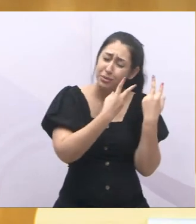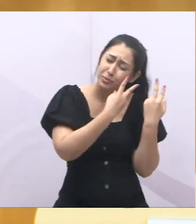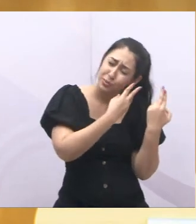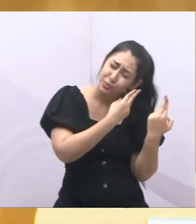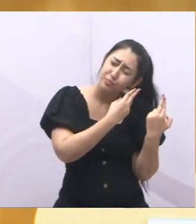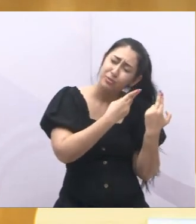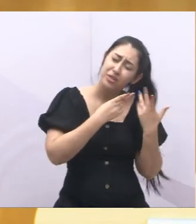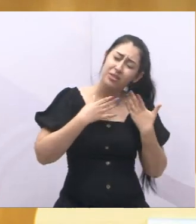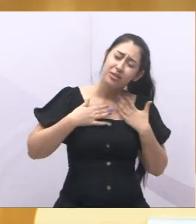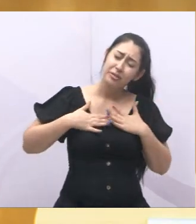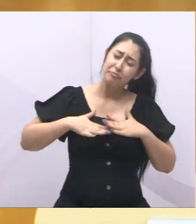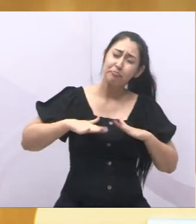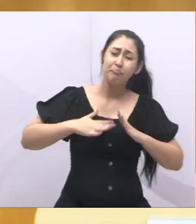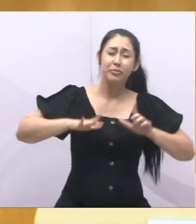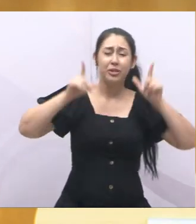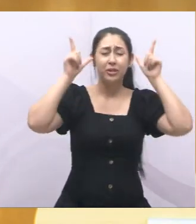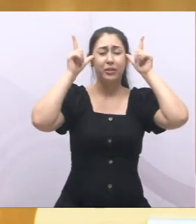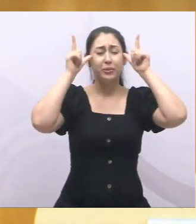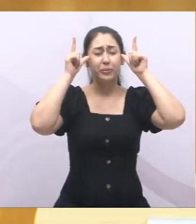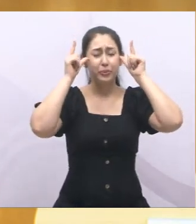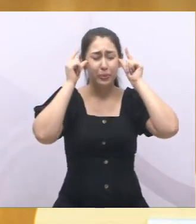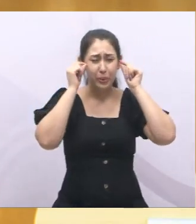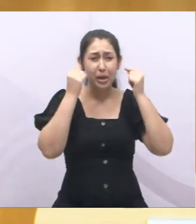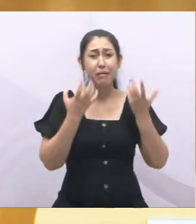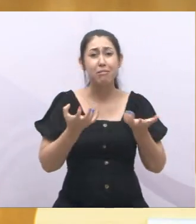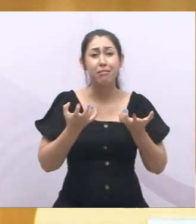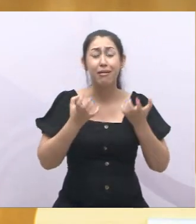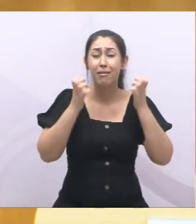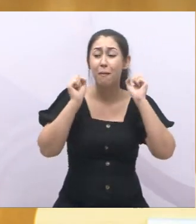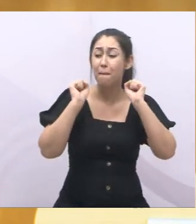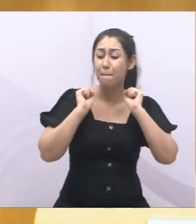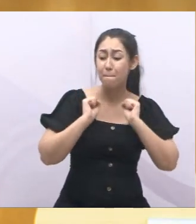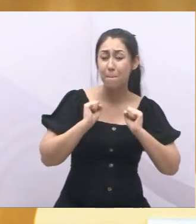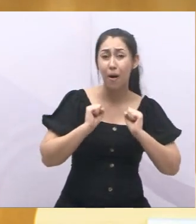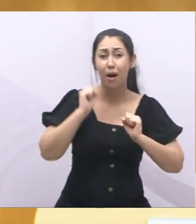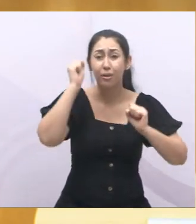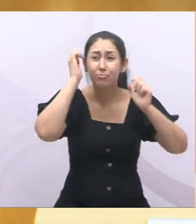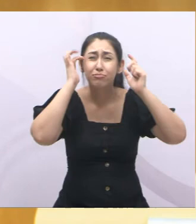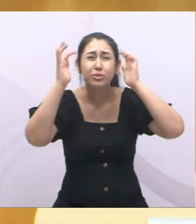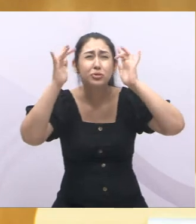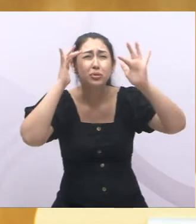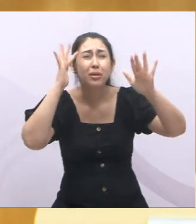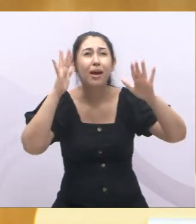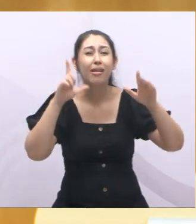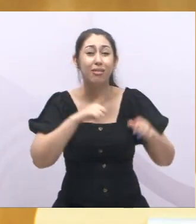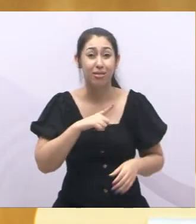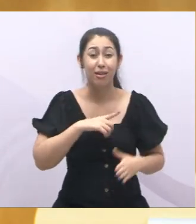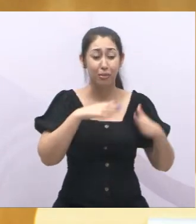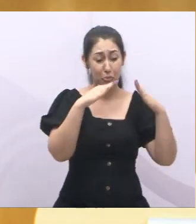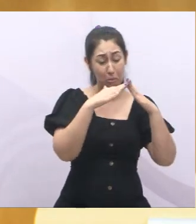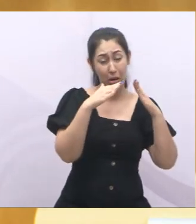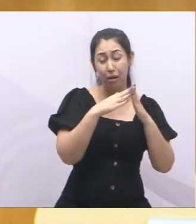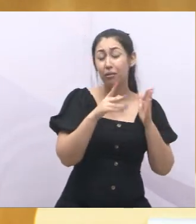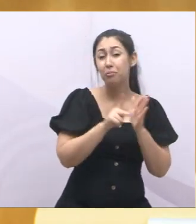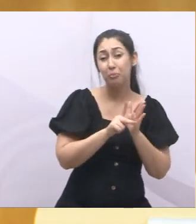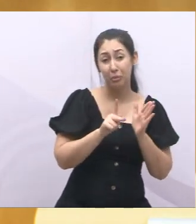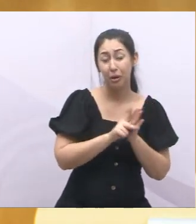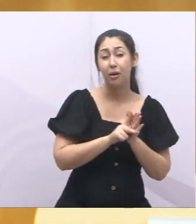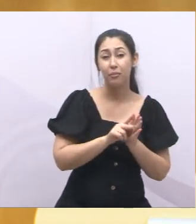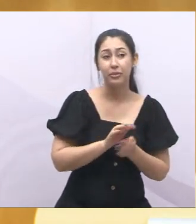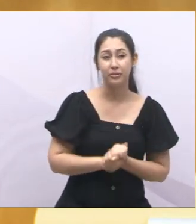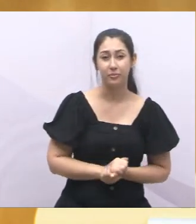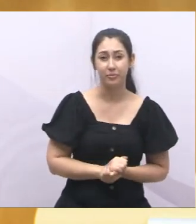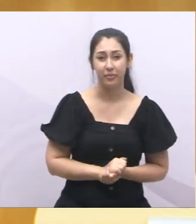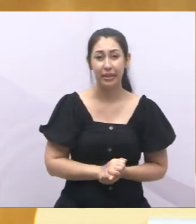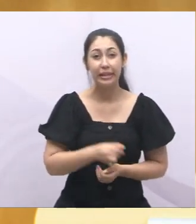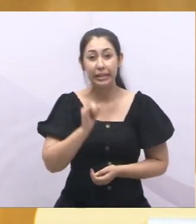de descansar, pelo direito de sonhar sob um teto. E como se fosse uma praga a marcar